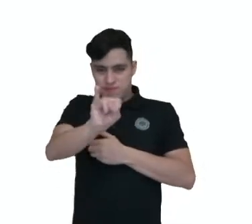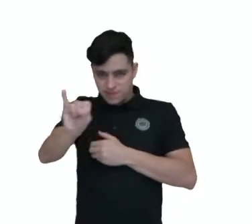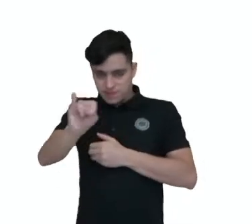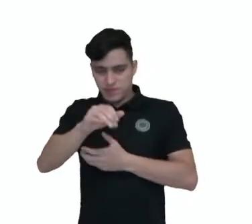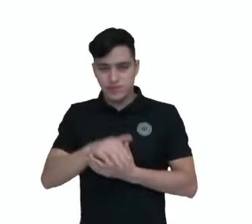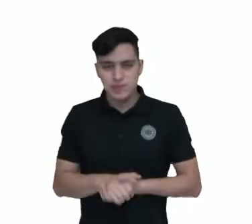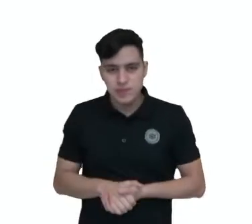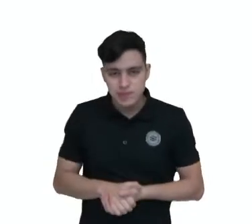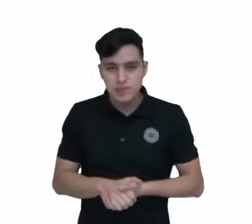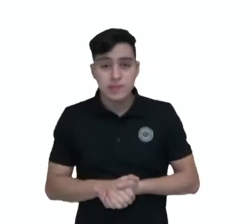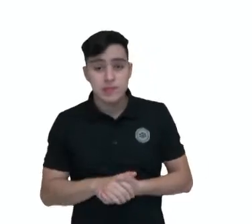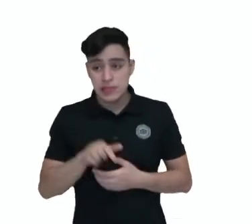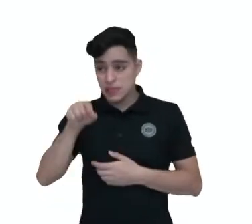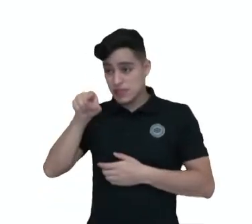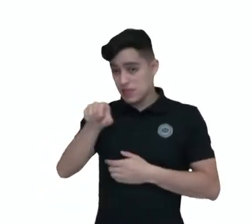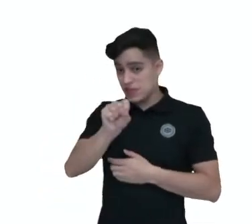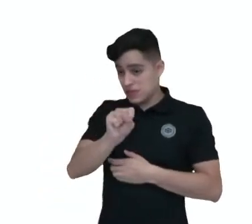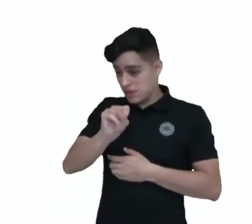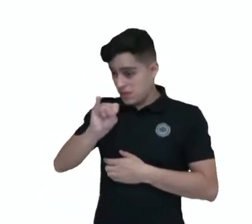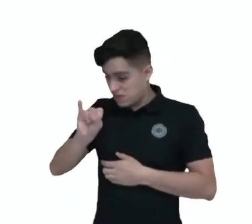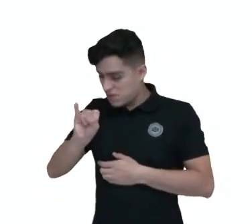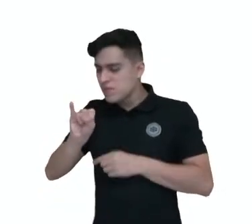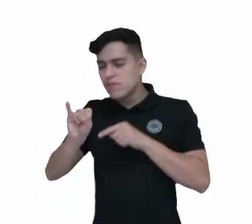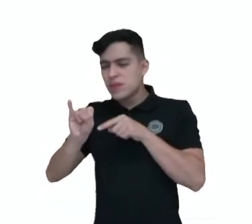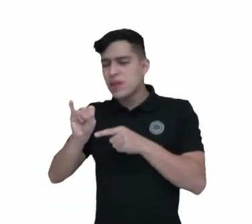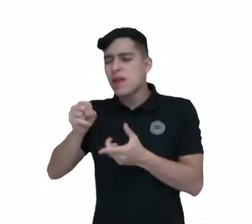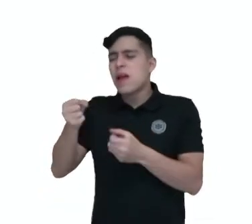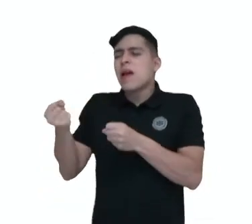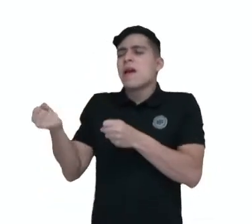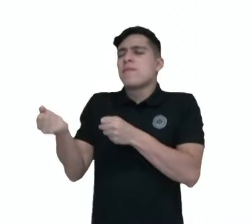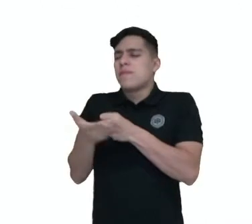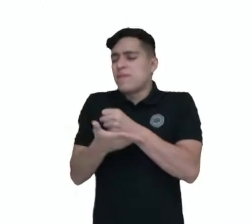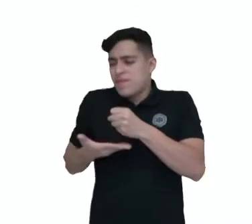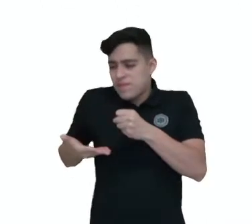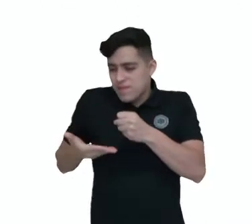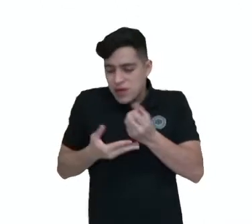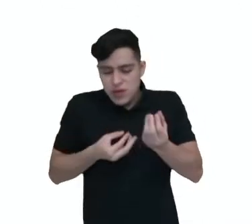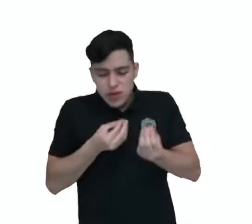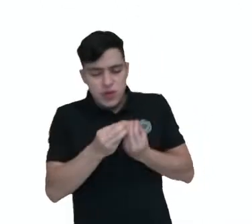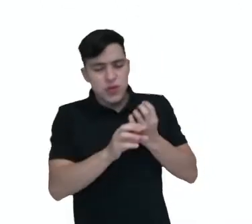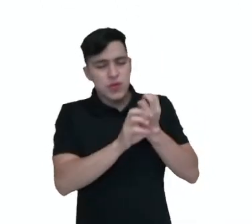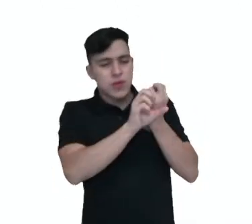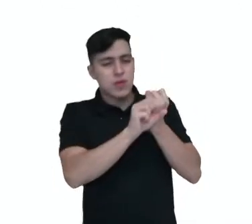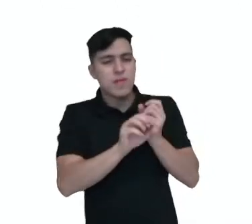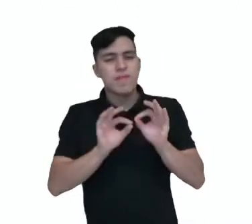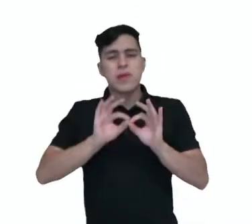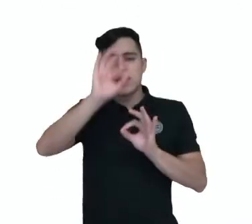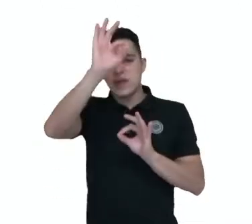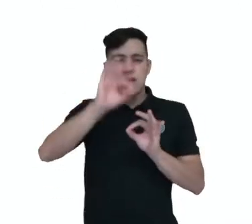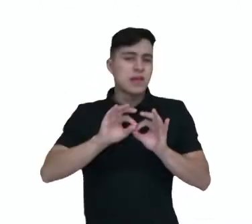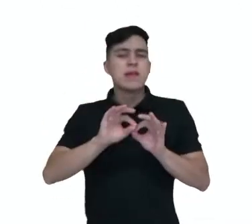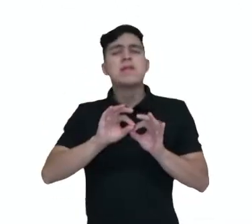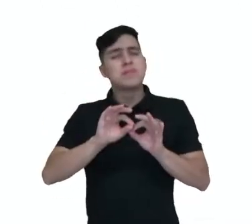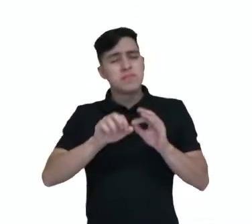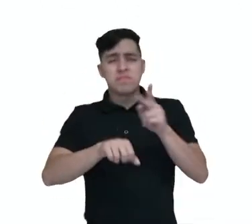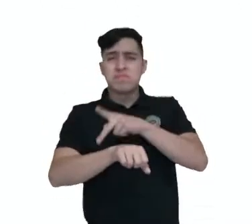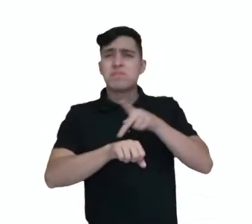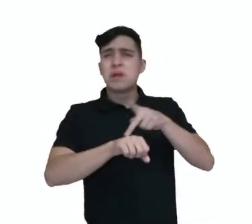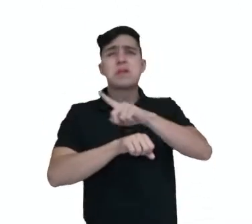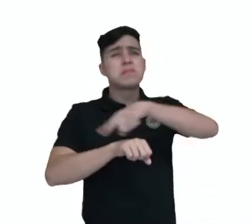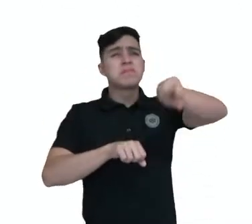SI, que estabelece os fundamentos do sistema de medição, usado na maioria dos